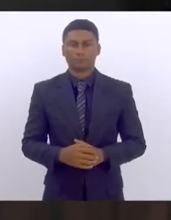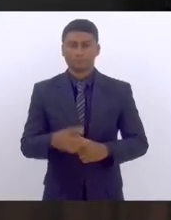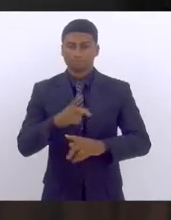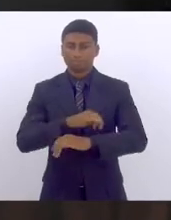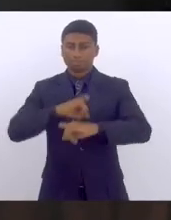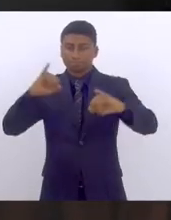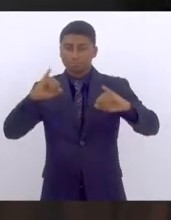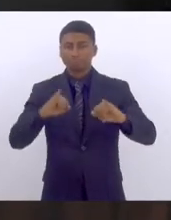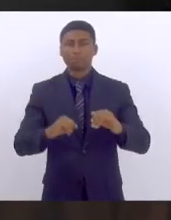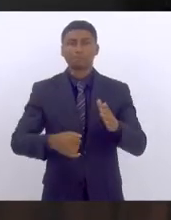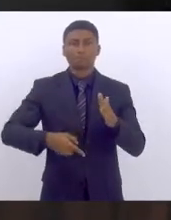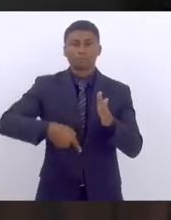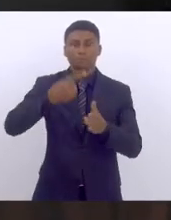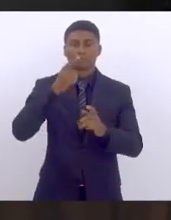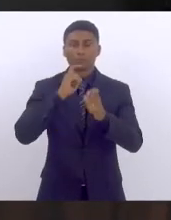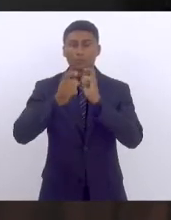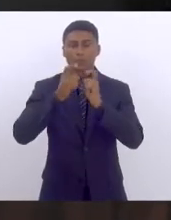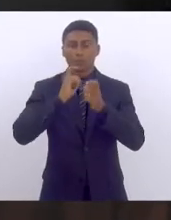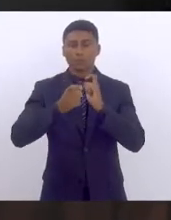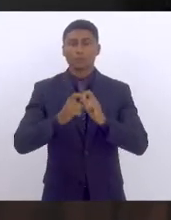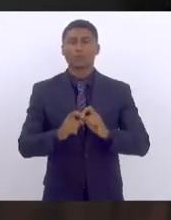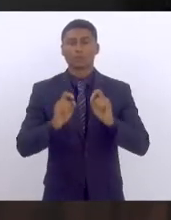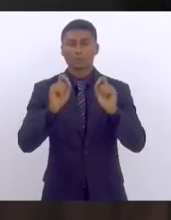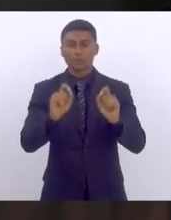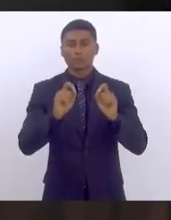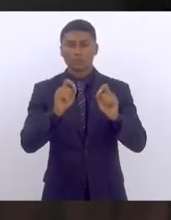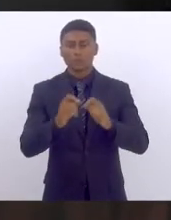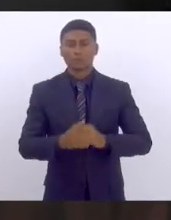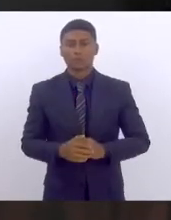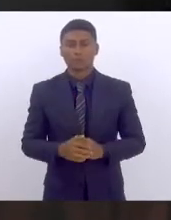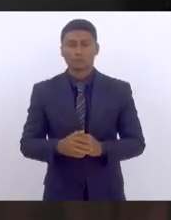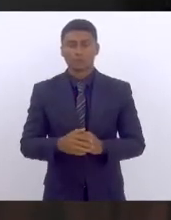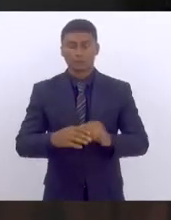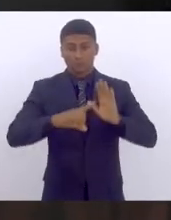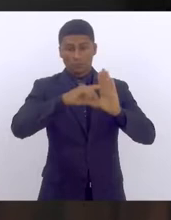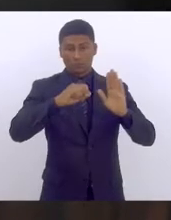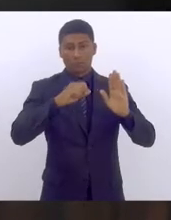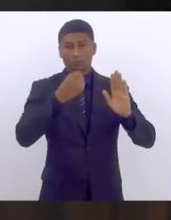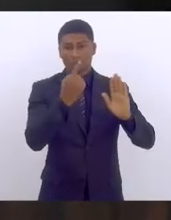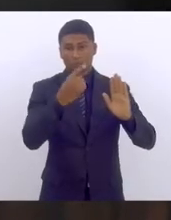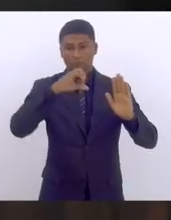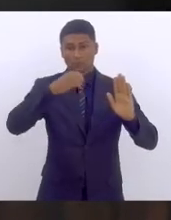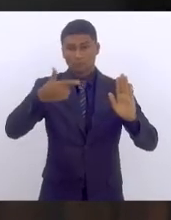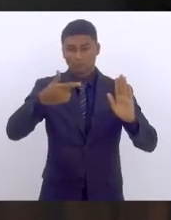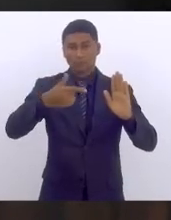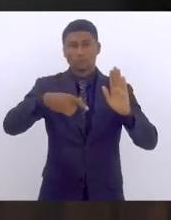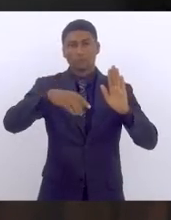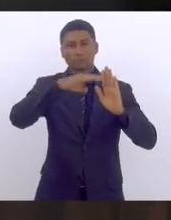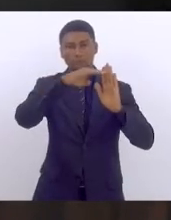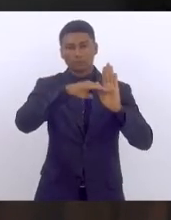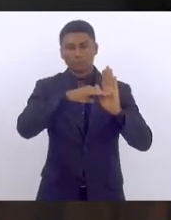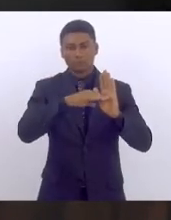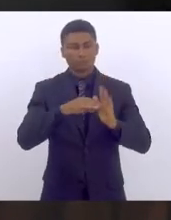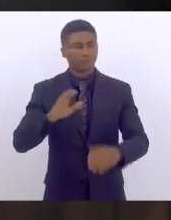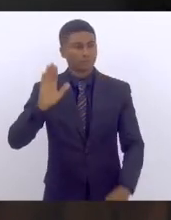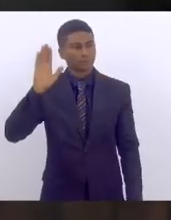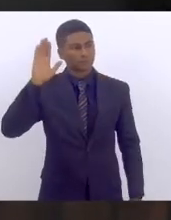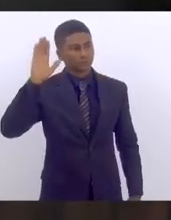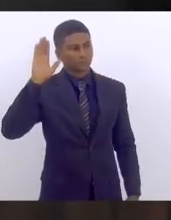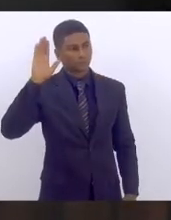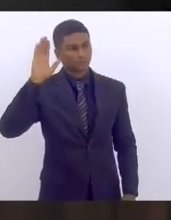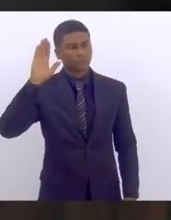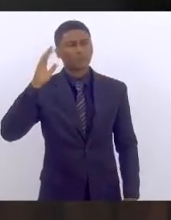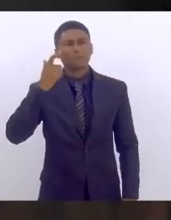Anuncio em votação e primeira discussão sujeita à disposição específica de acordo com o artigo 192 do Regimento Interno. Uma questão de ordem.